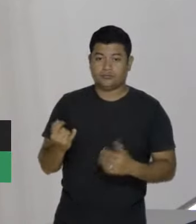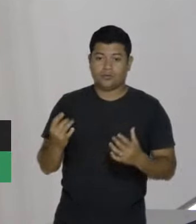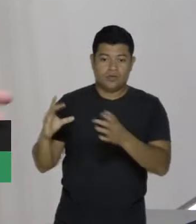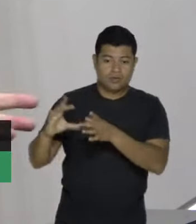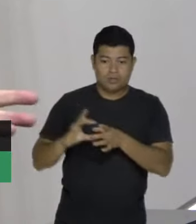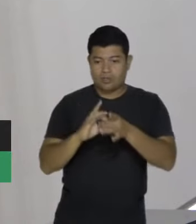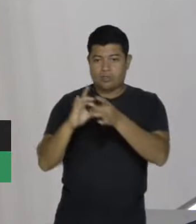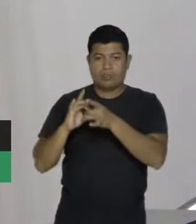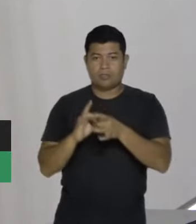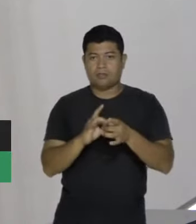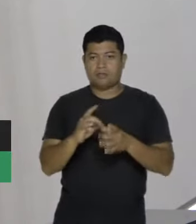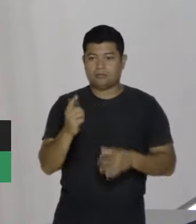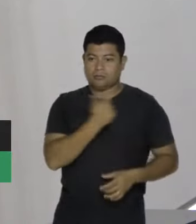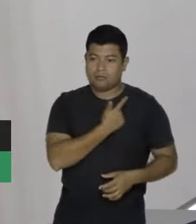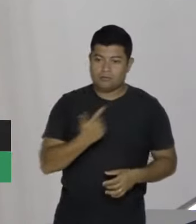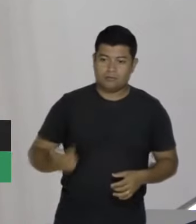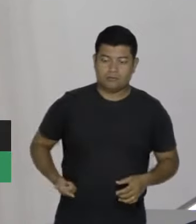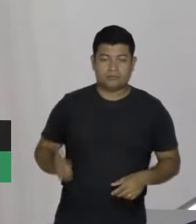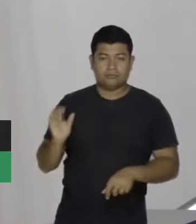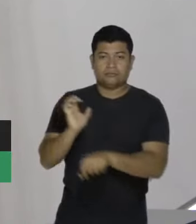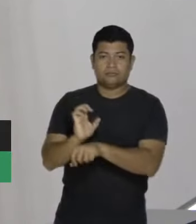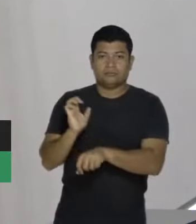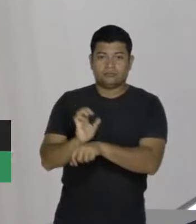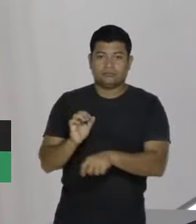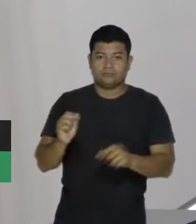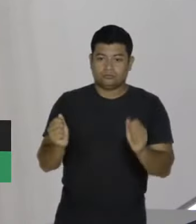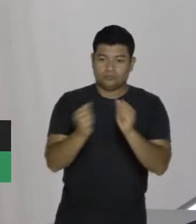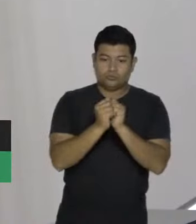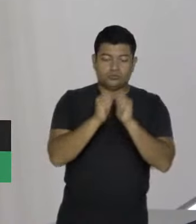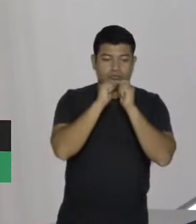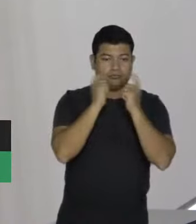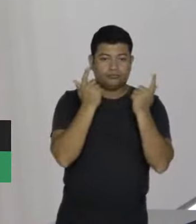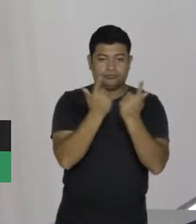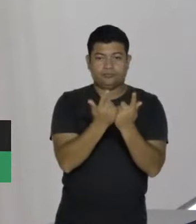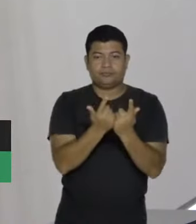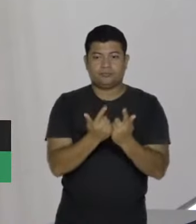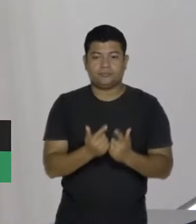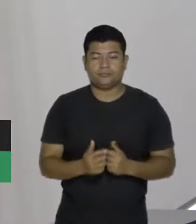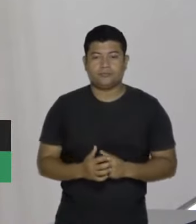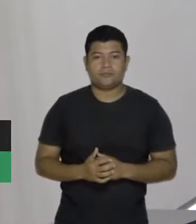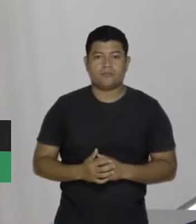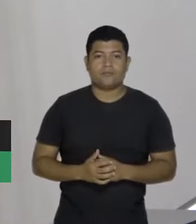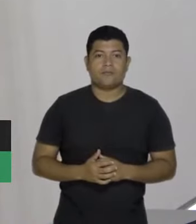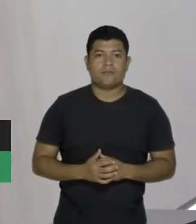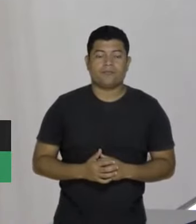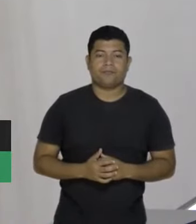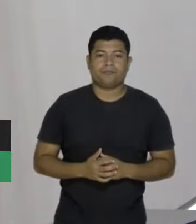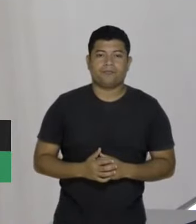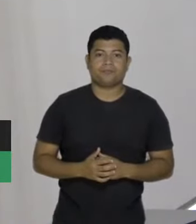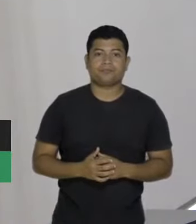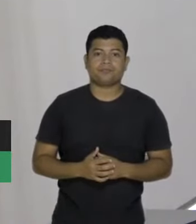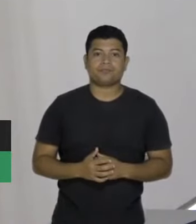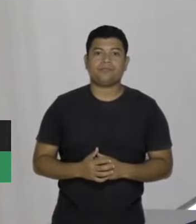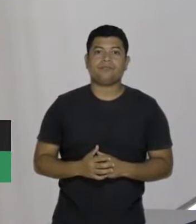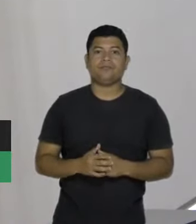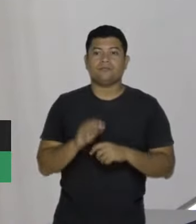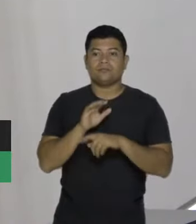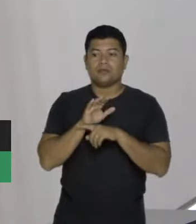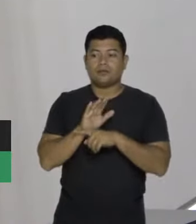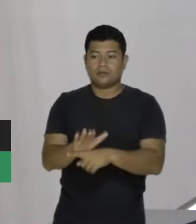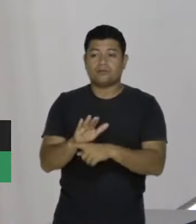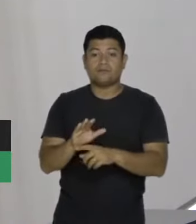do governo do Estado com a Assembleia Legislativa, levando mais qualidade de